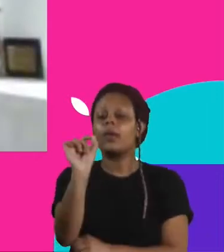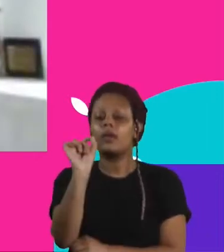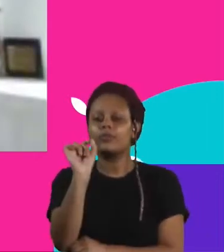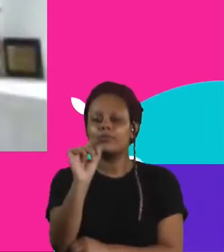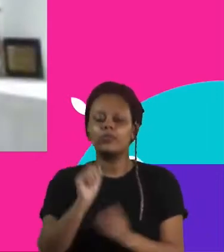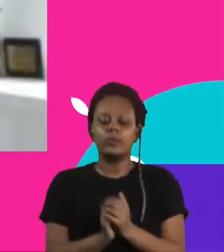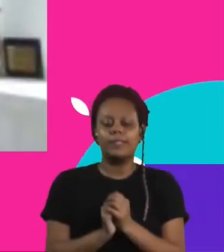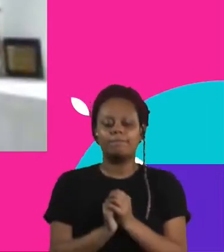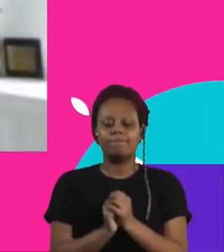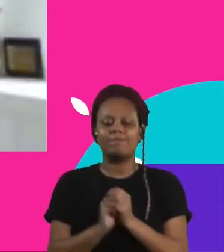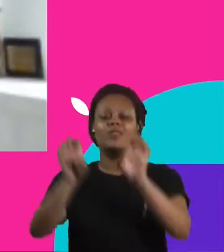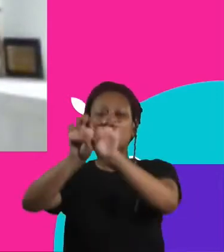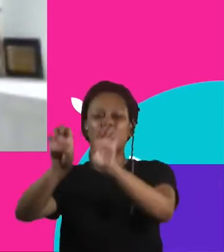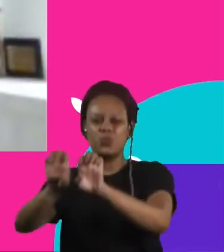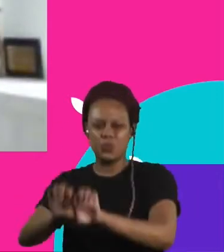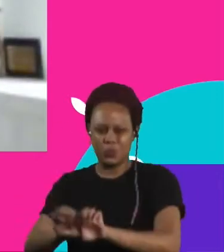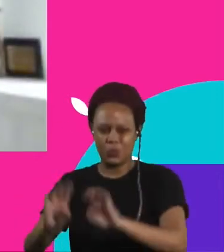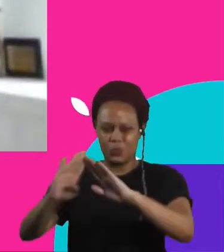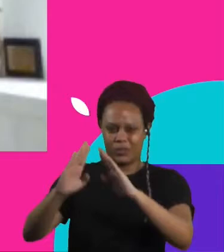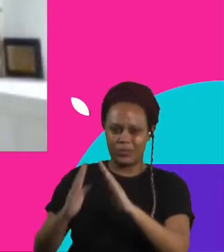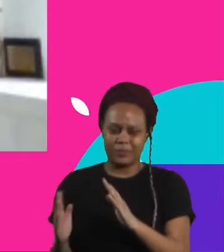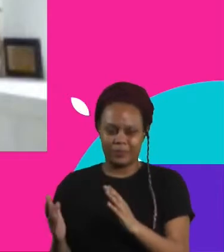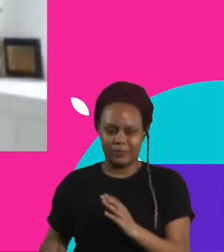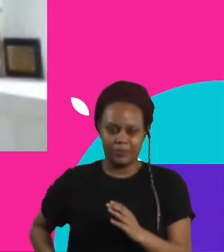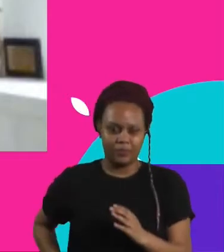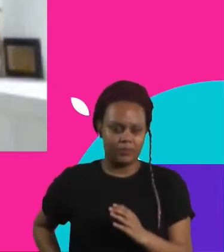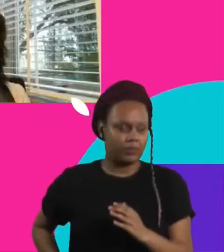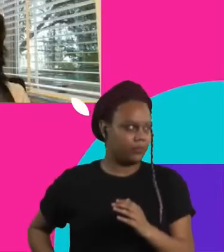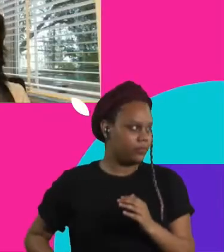escolas, à competência dos professores